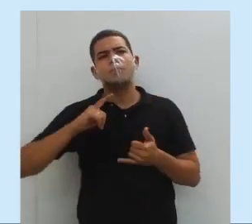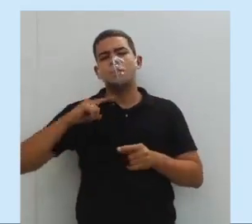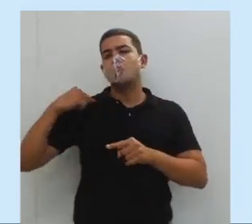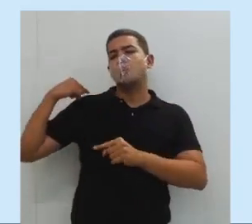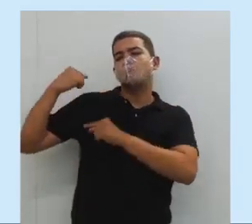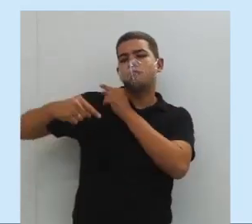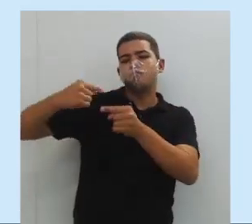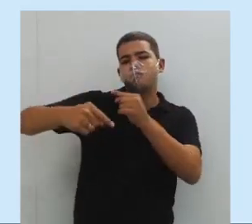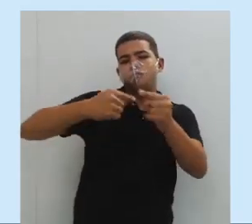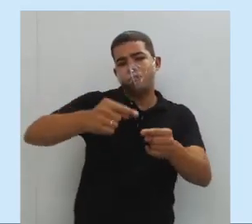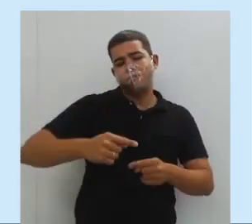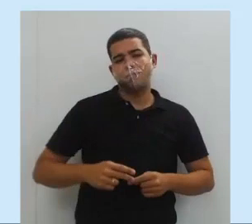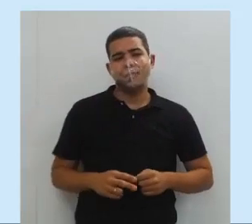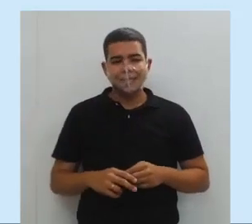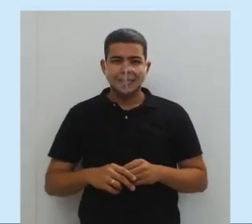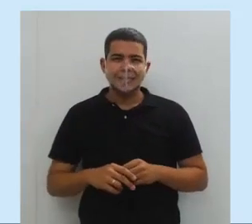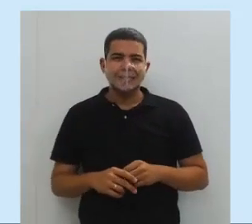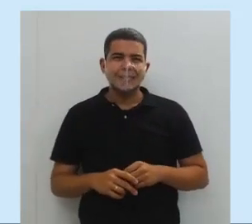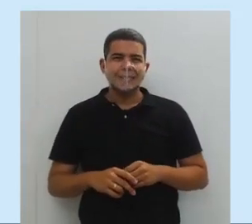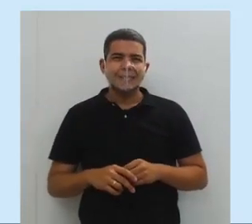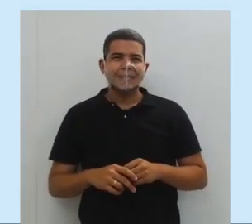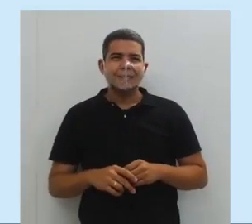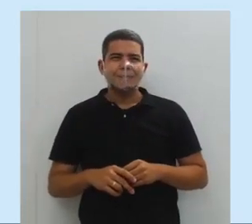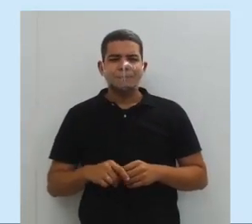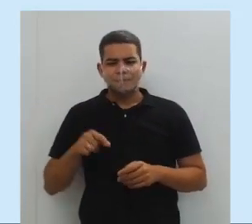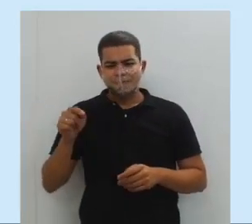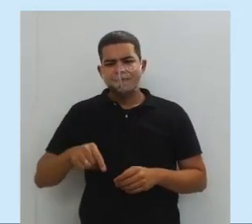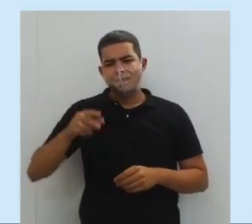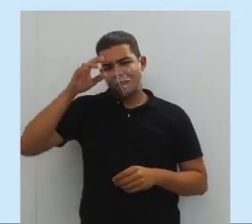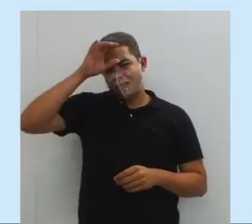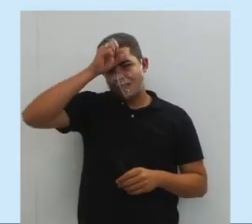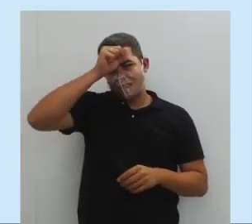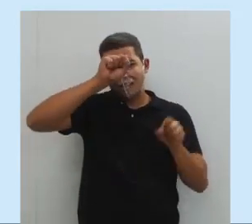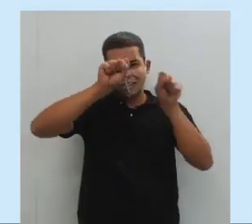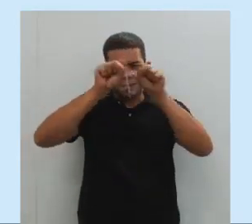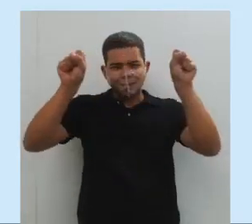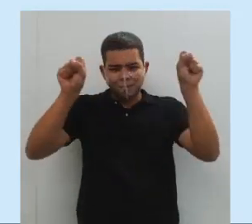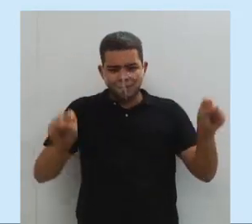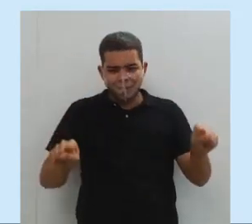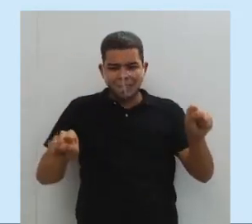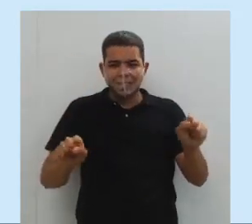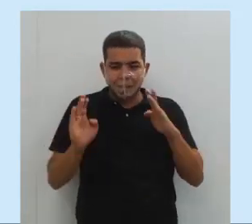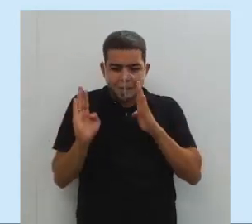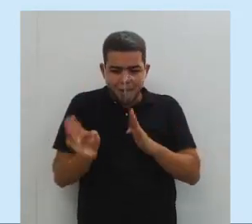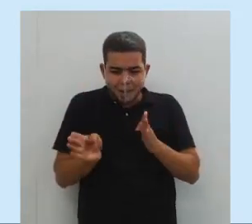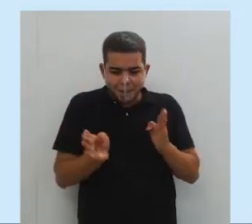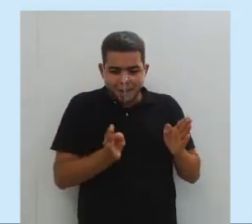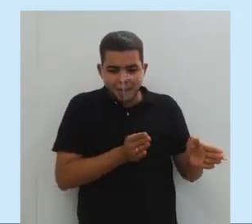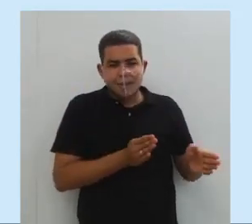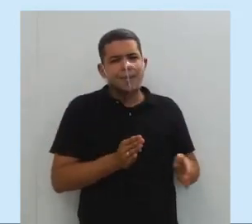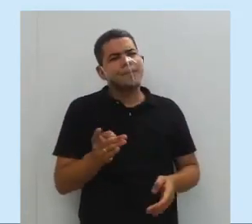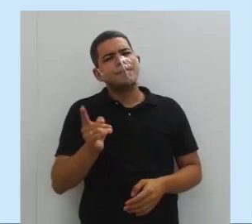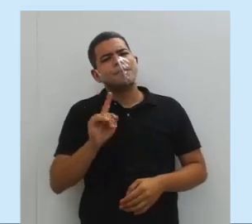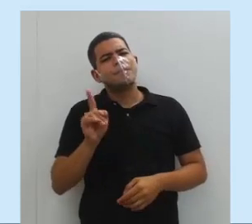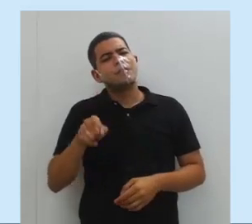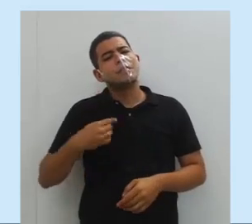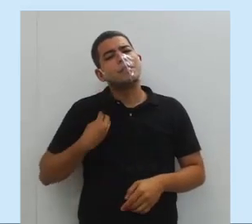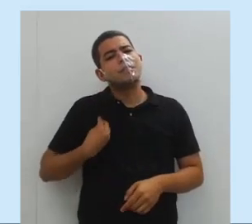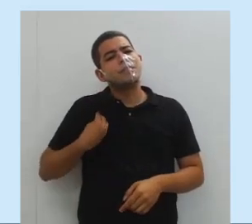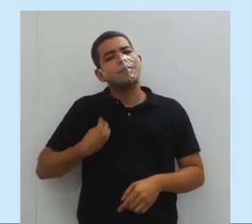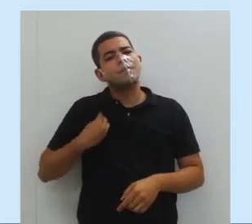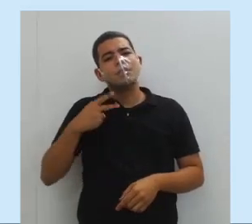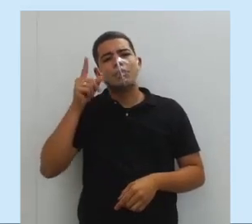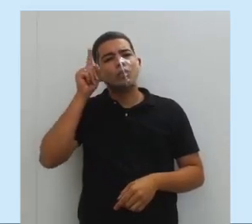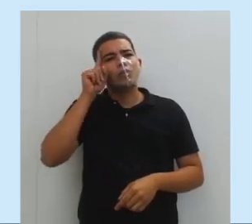perduração de geração em geração. Então, não é algo que você aprende sistematizado, você aprende no seu convívio, no